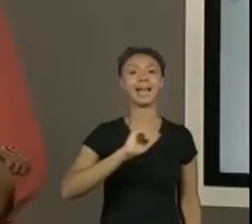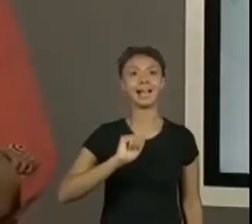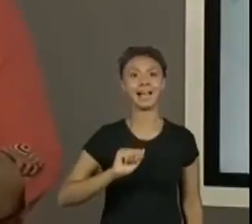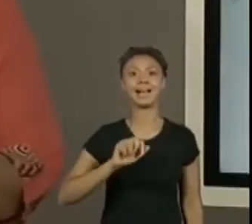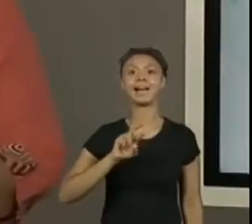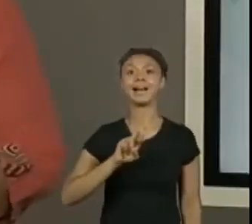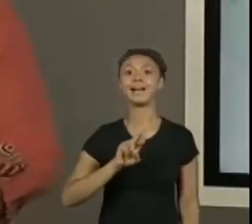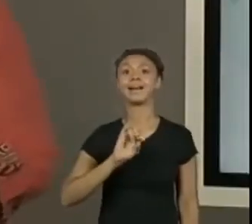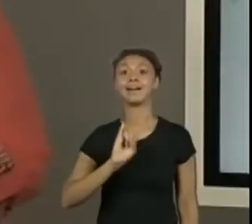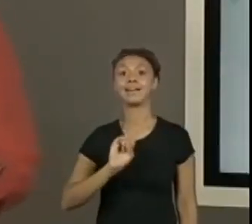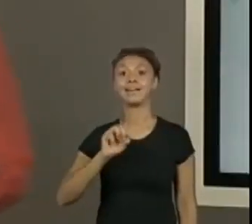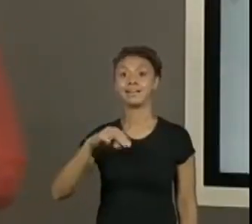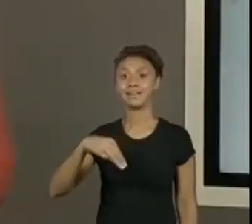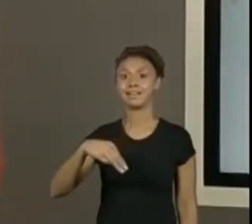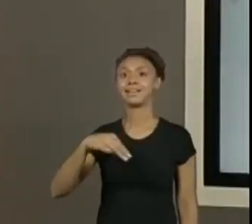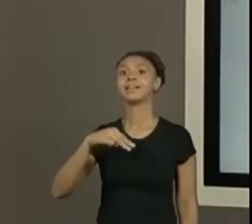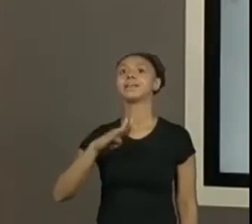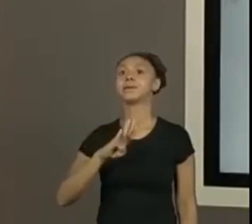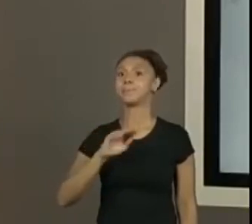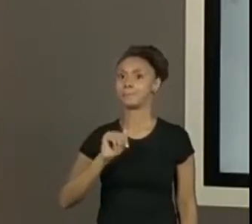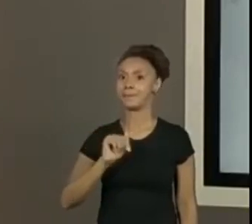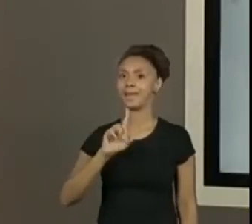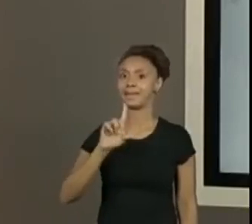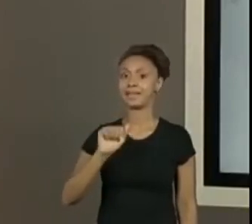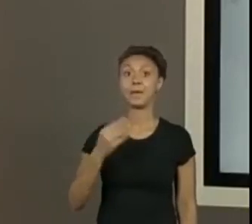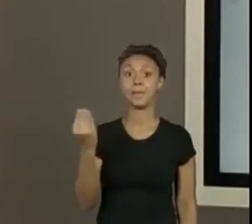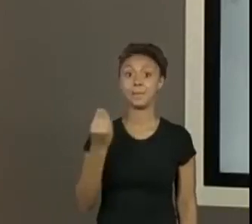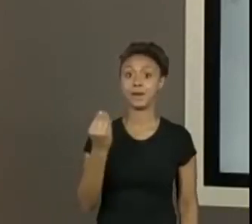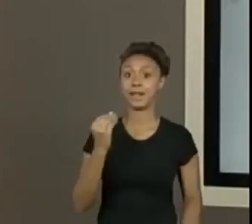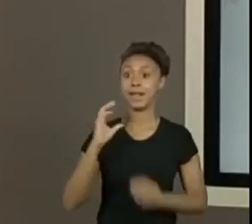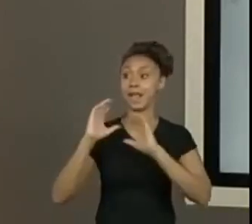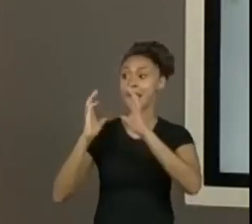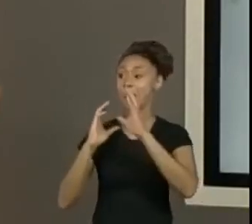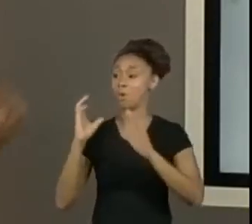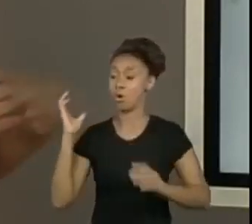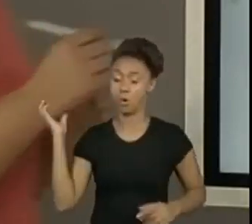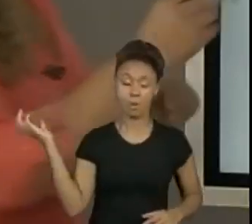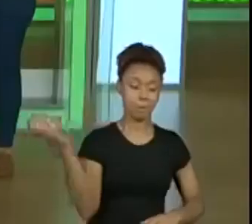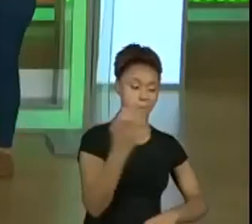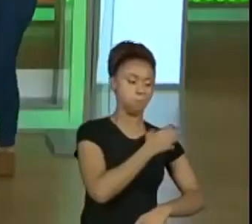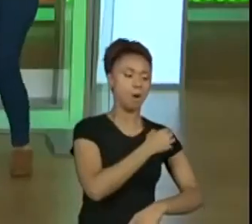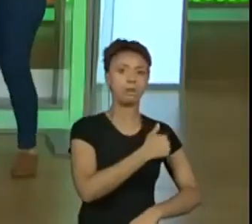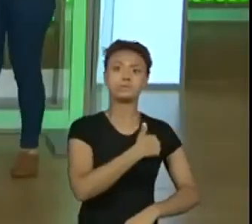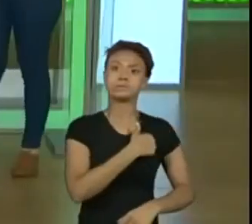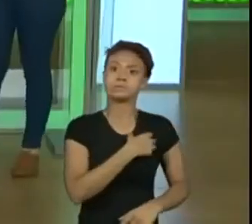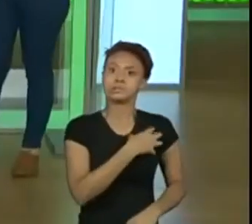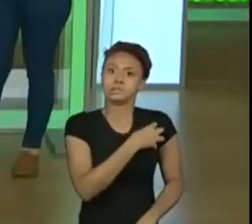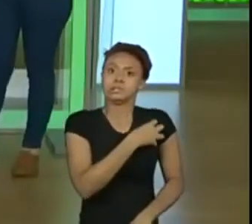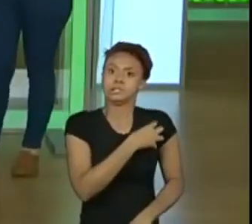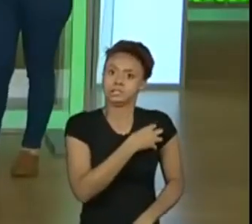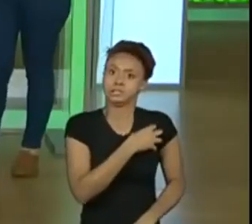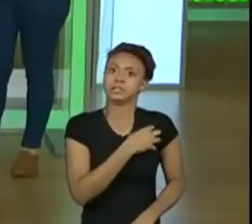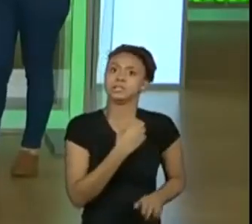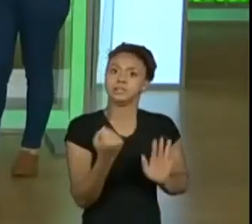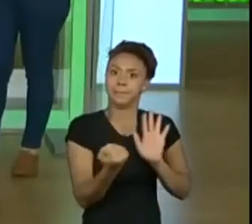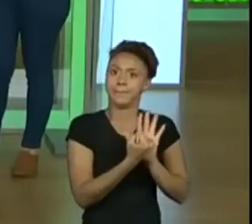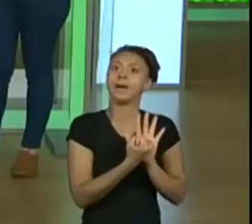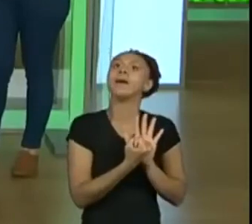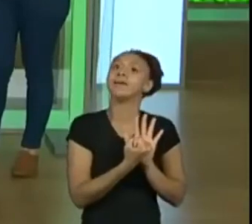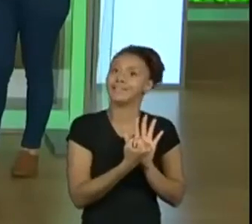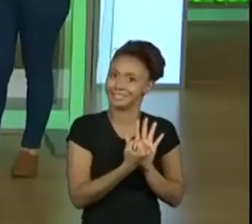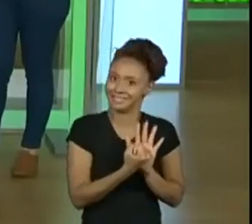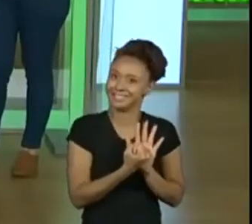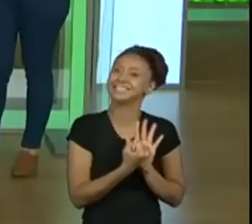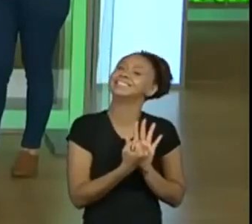Carimbada, porque quem leva a bolada fica carimbado, né? É bem isso mesmo. Carimbada, então, é. Carimbada. É um outro